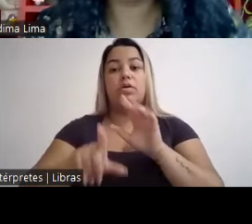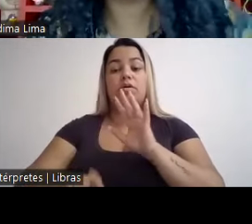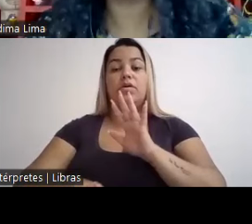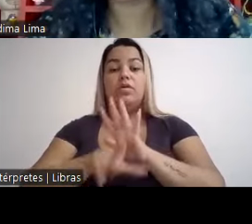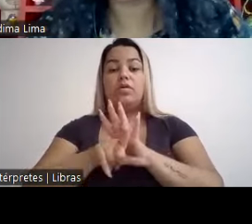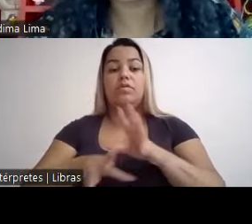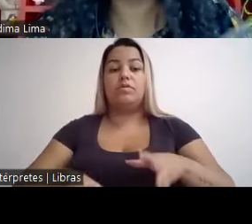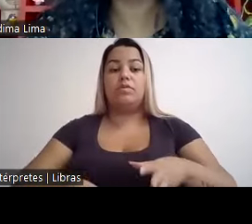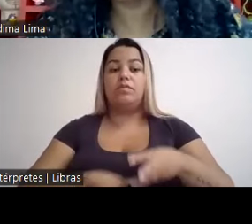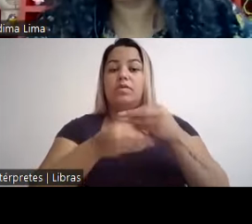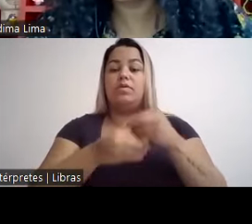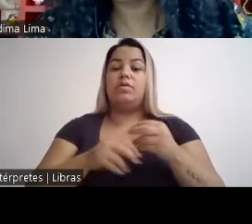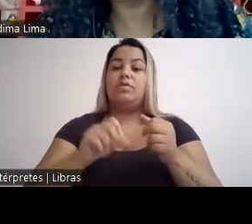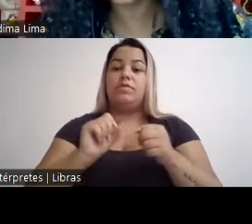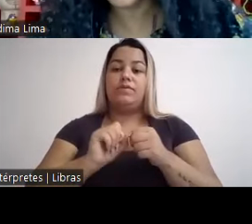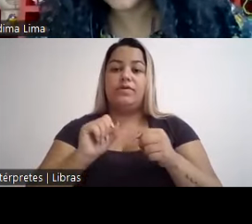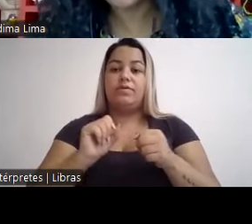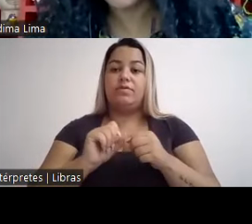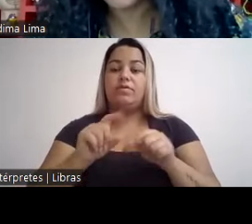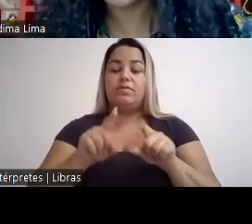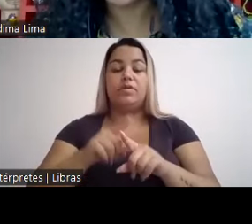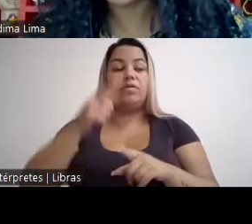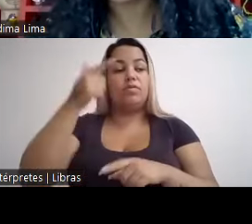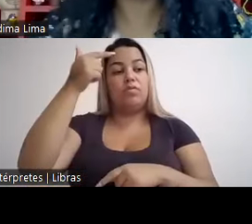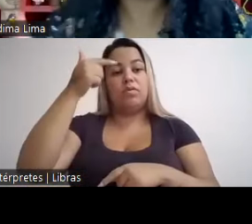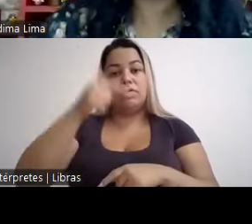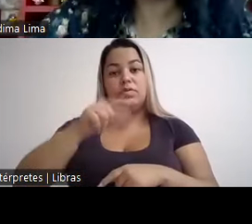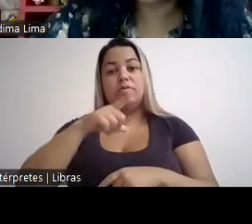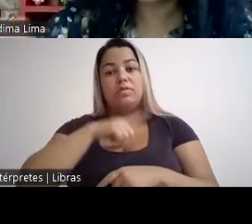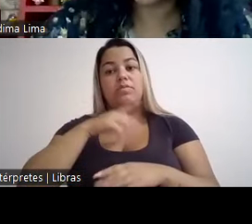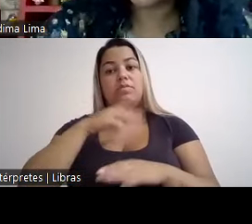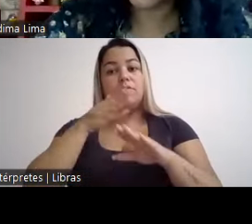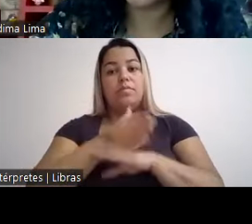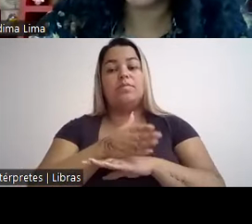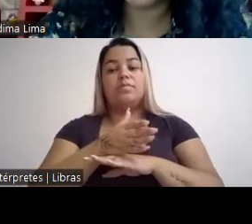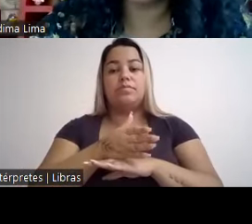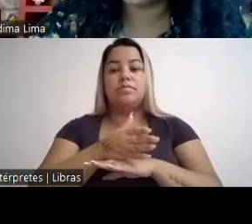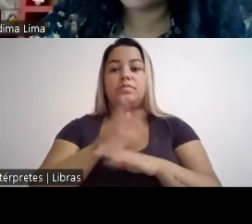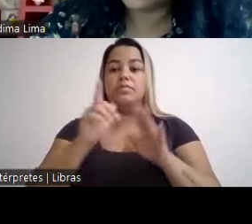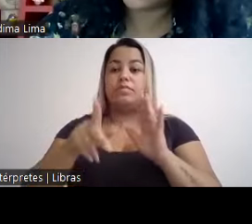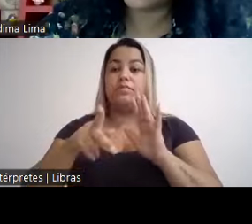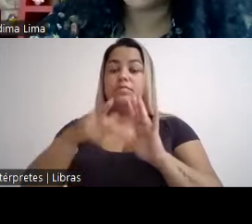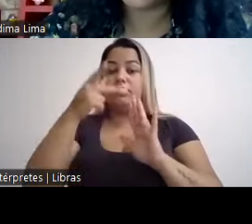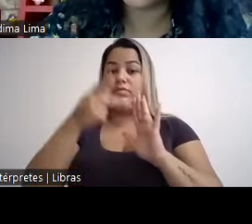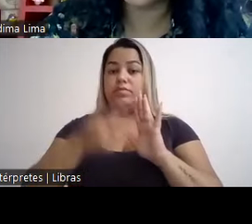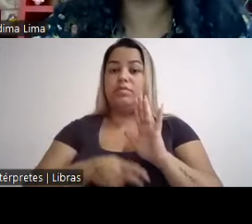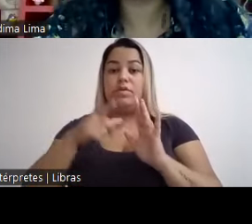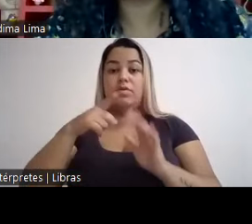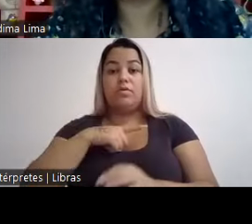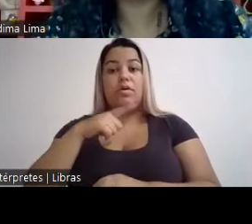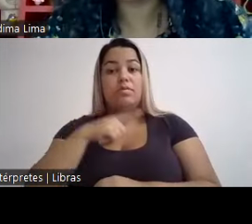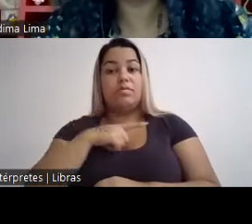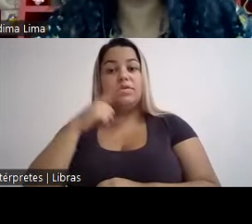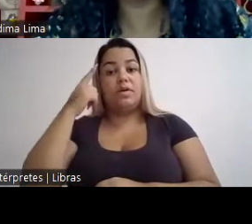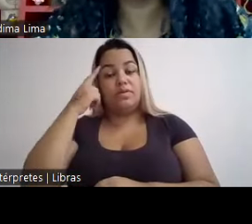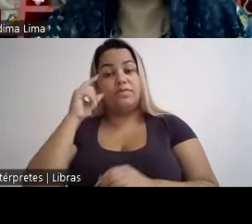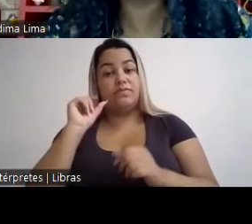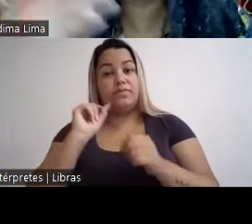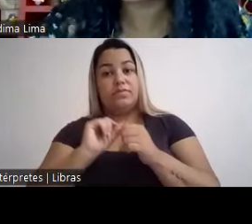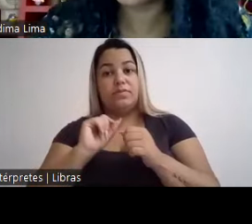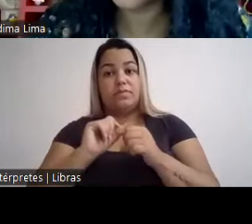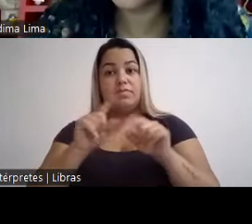foi gerado, eu consegui ter uma aprovação para fazer um projeto que eu já tinha pensado fazer, e a